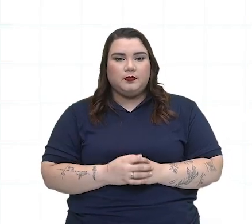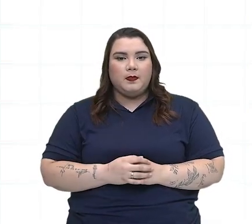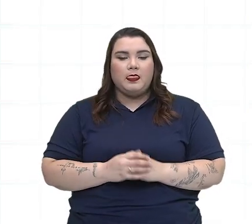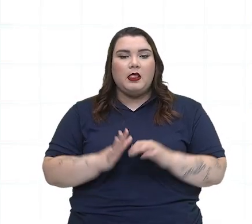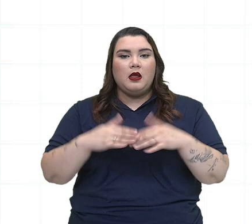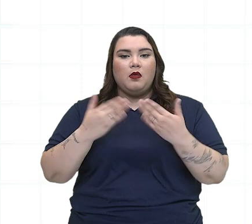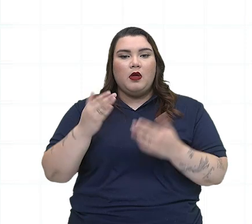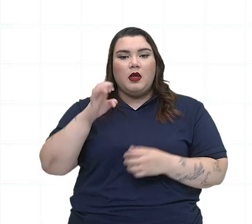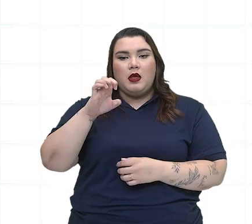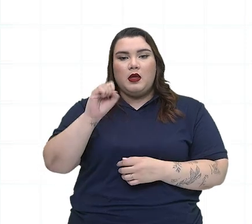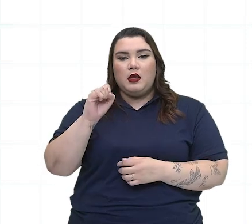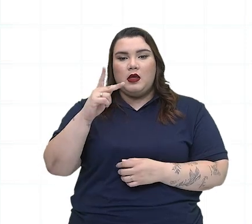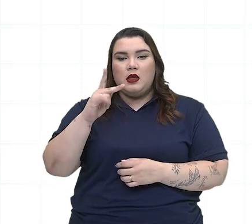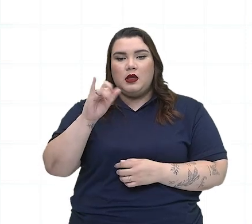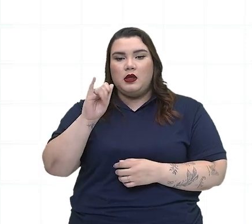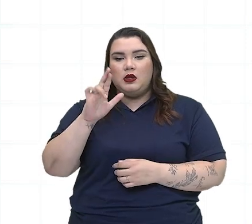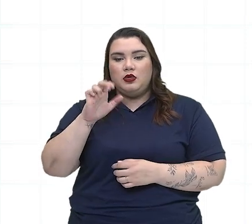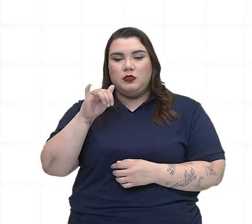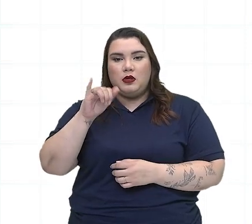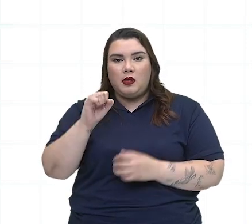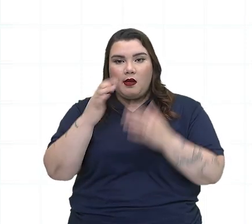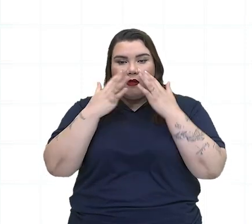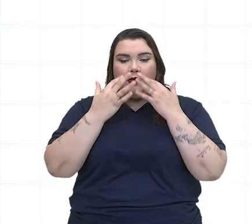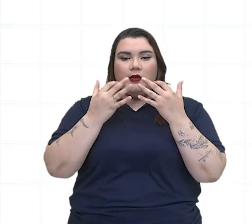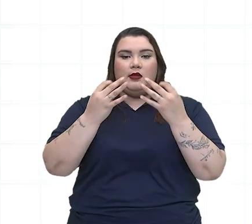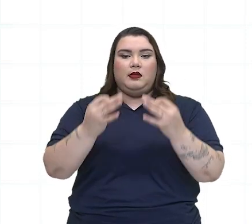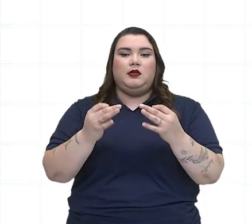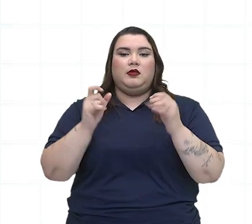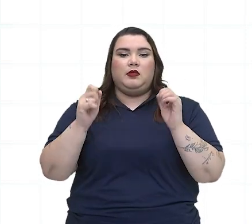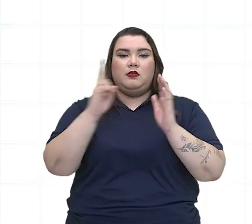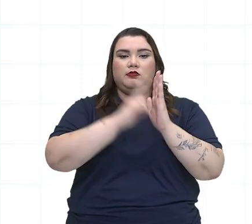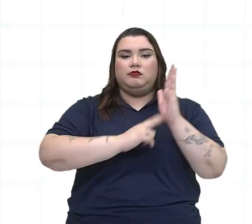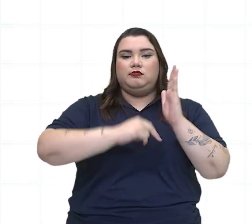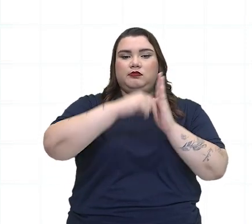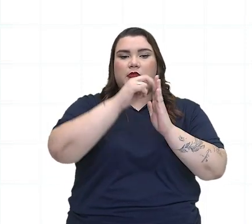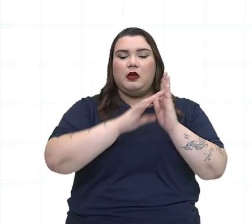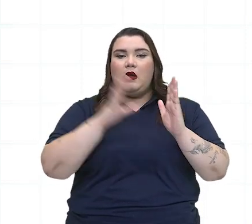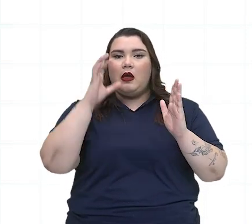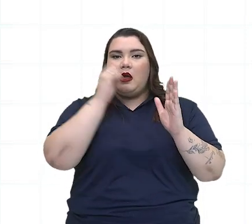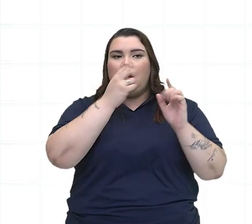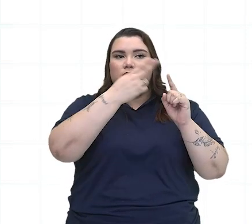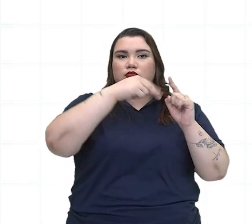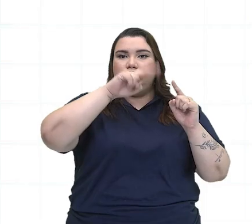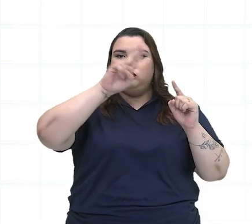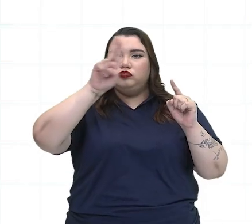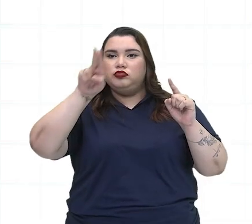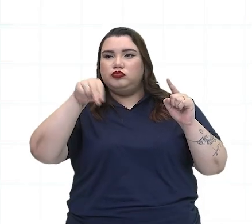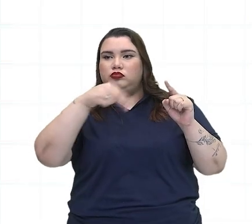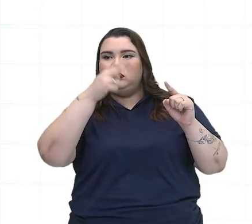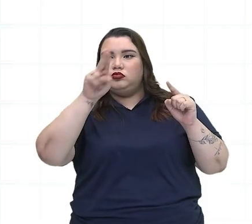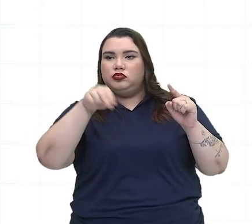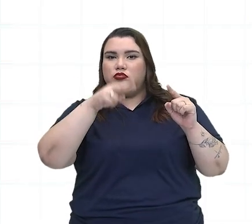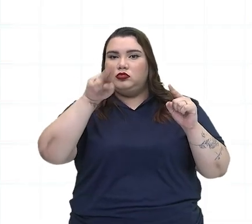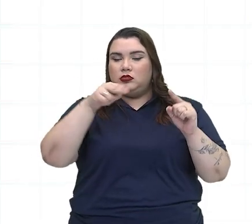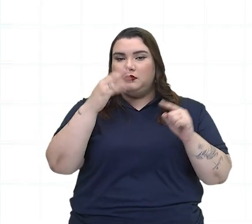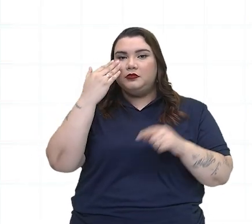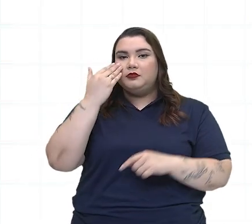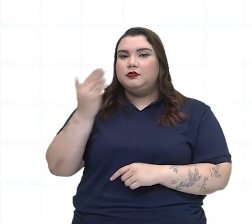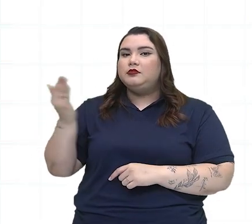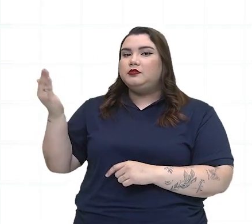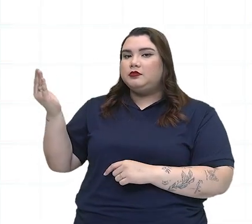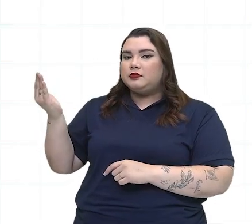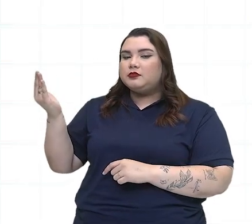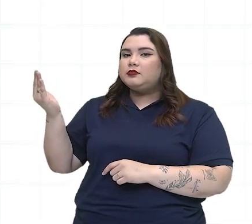a primeira coisa que chama a atenção neste quadro. As pinceladas rápidas em sentido horário, como vocês